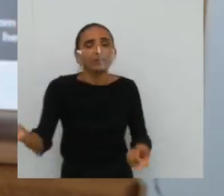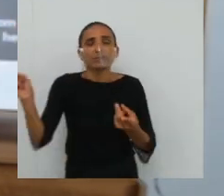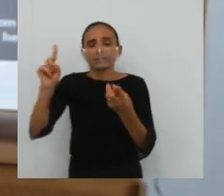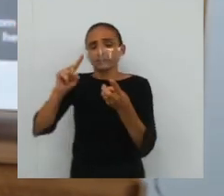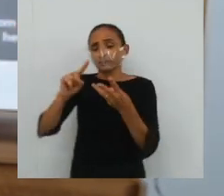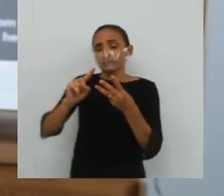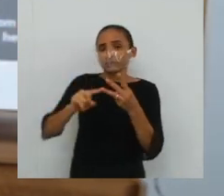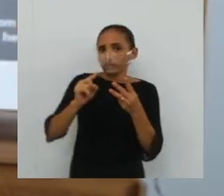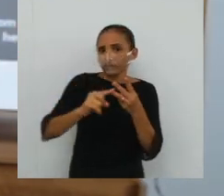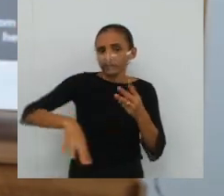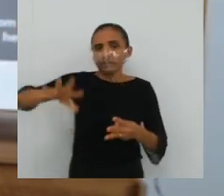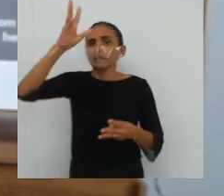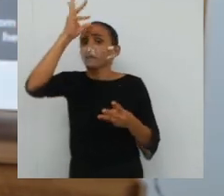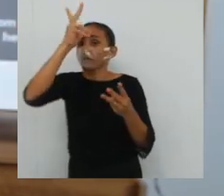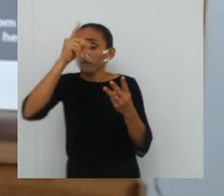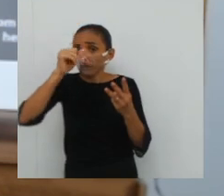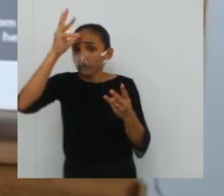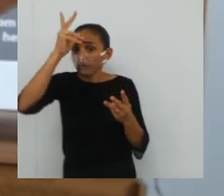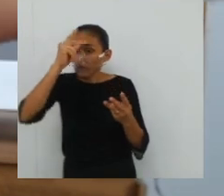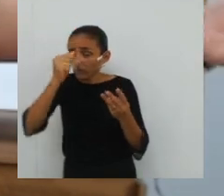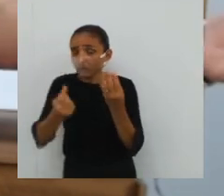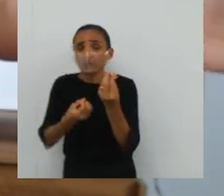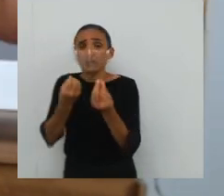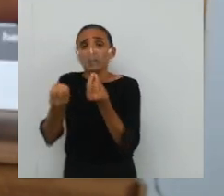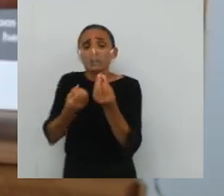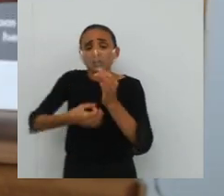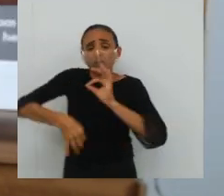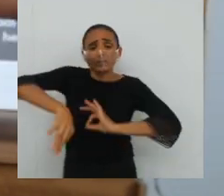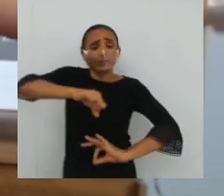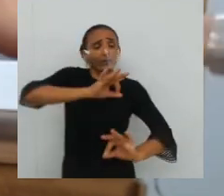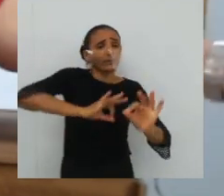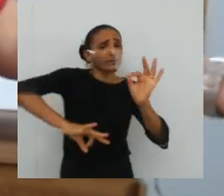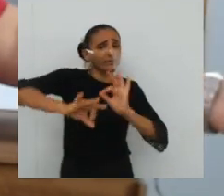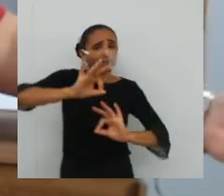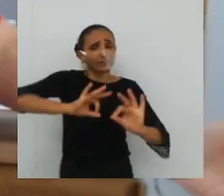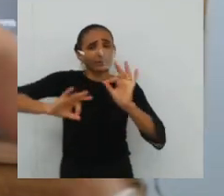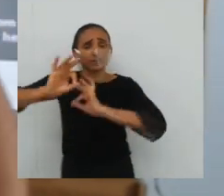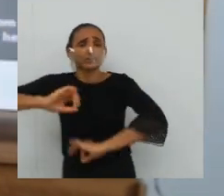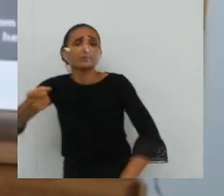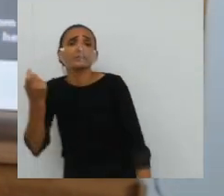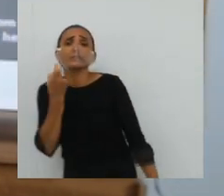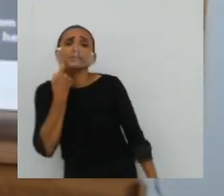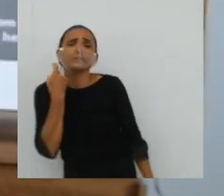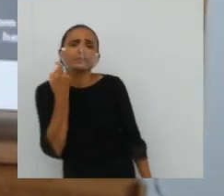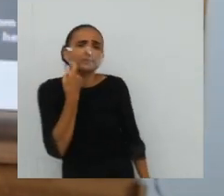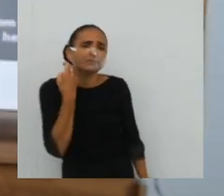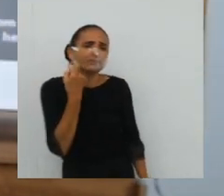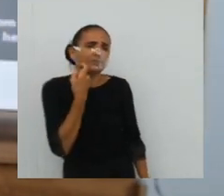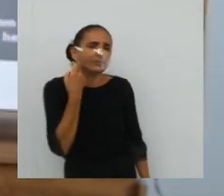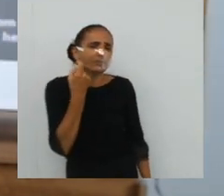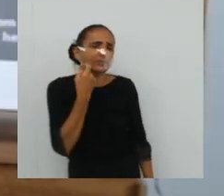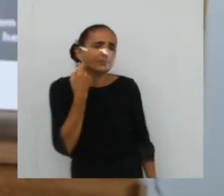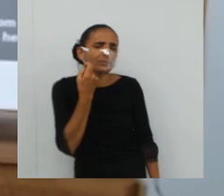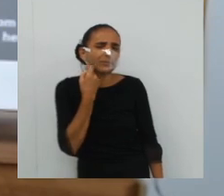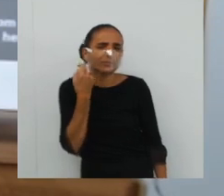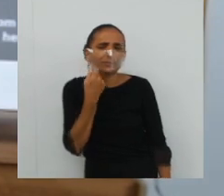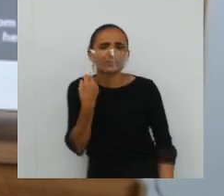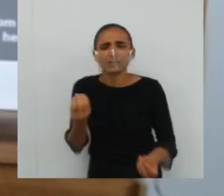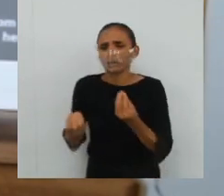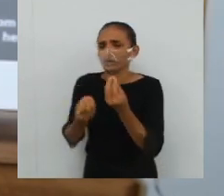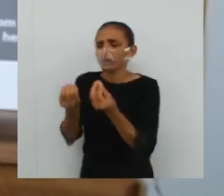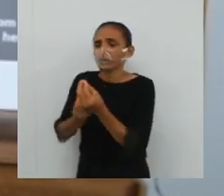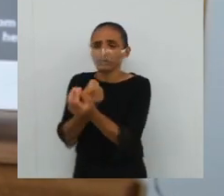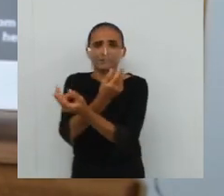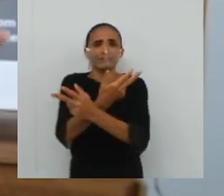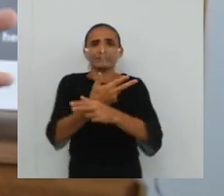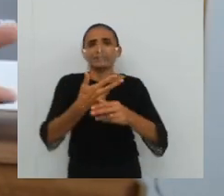é o frango, a piscicultura, que é os peixes, a caprinocultura, tá?